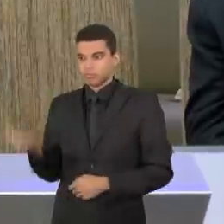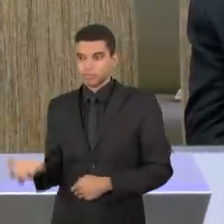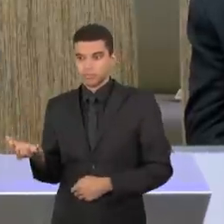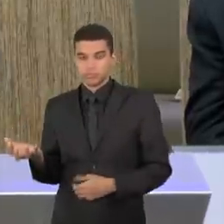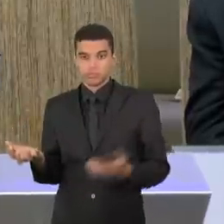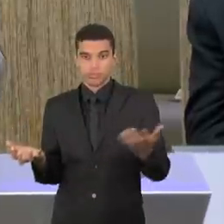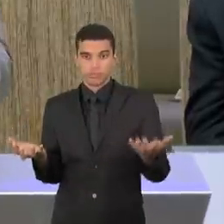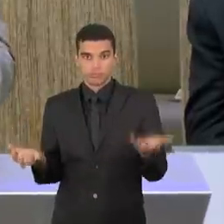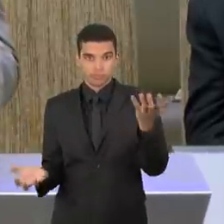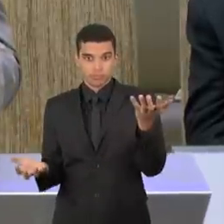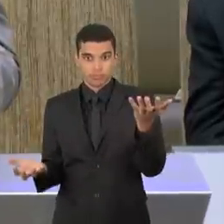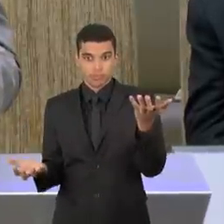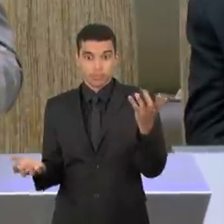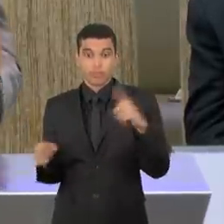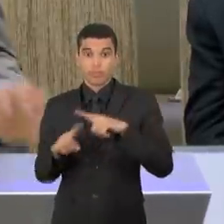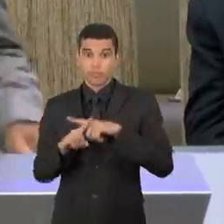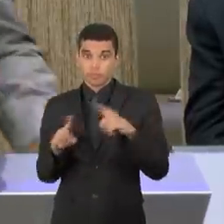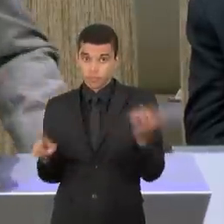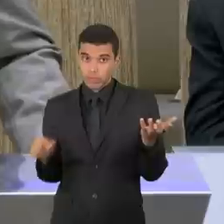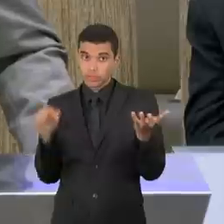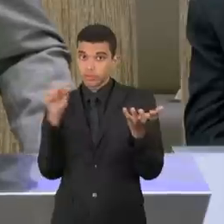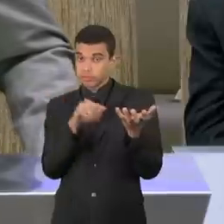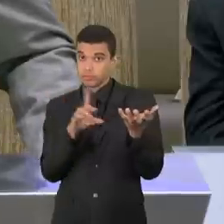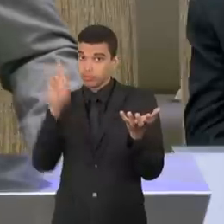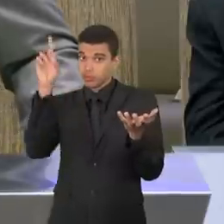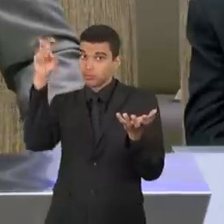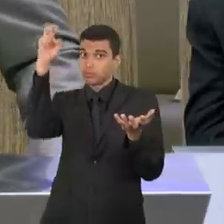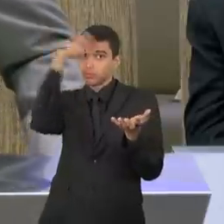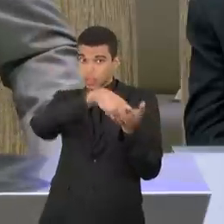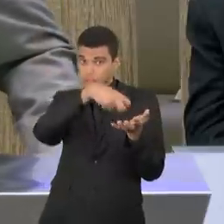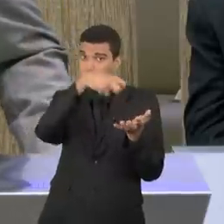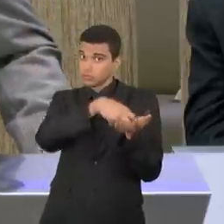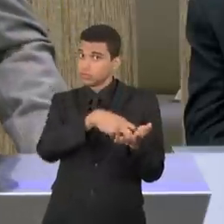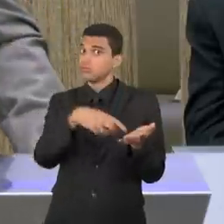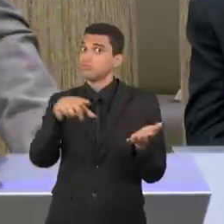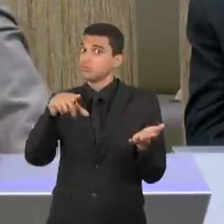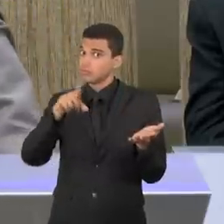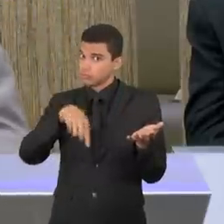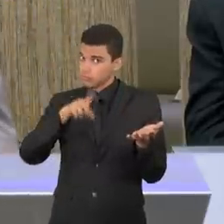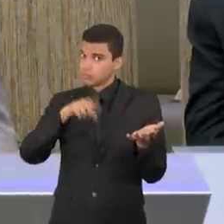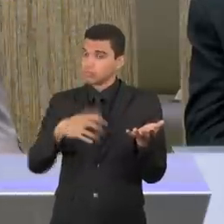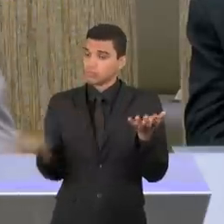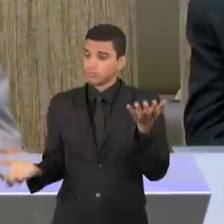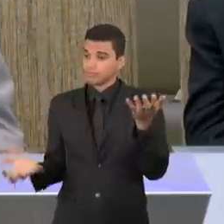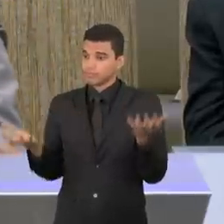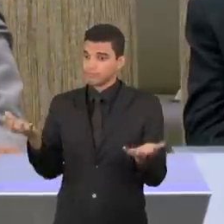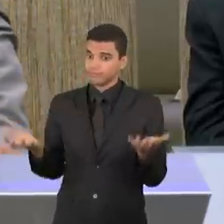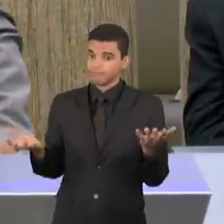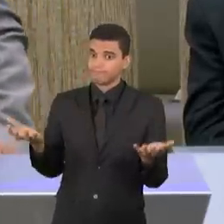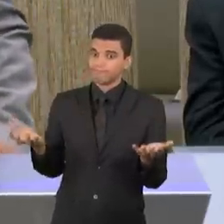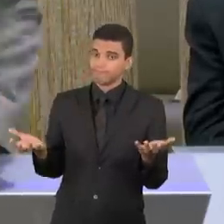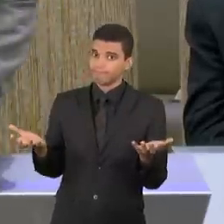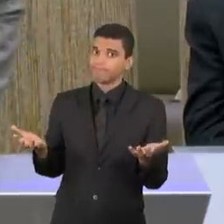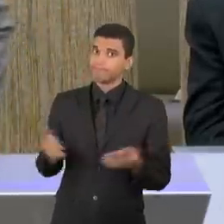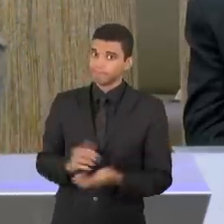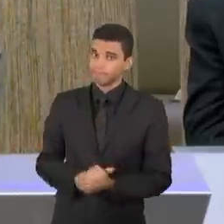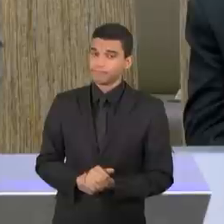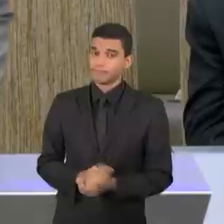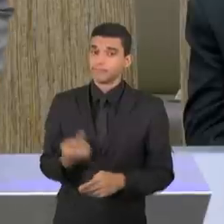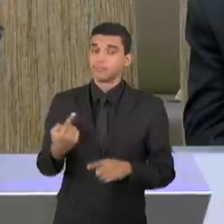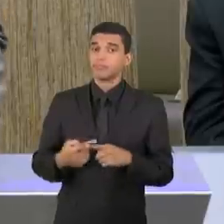do profeta e dizendo, não se glorie o sábio na